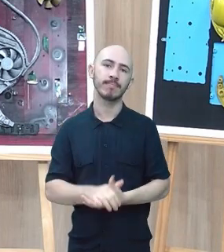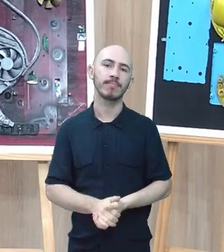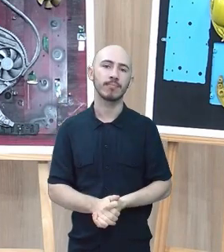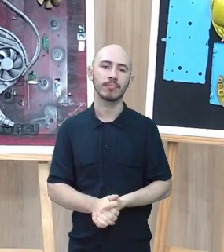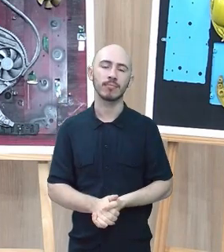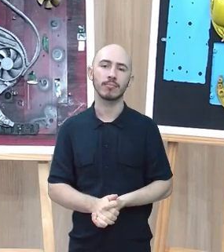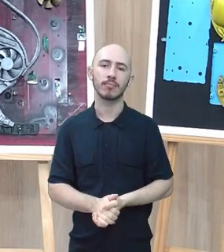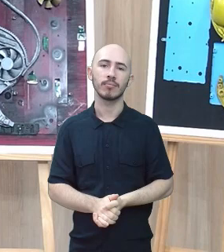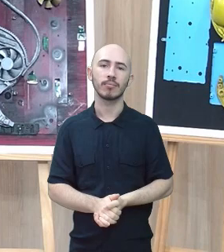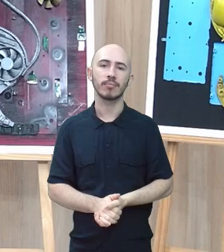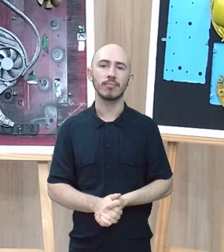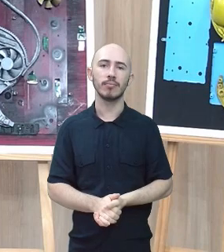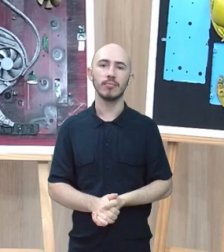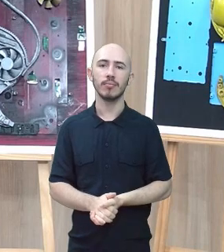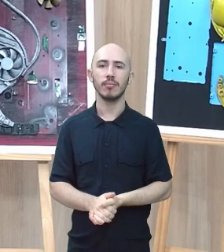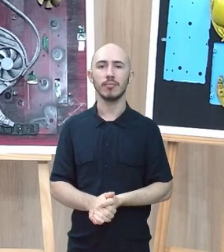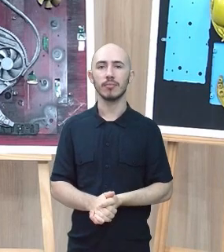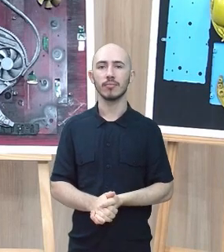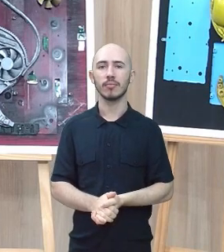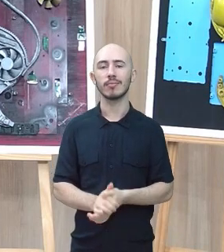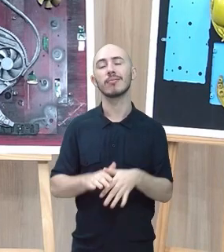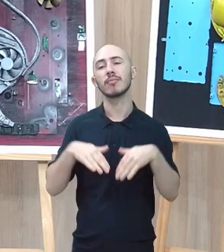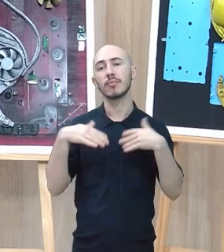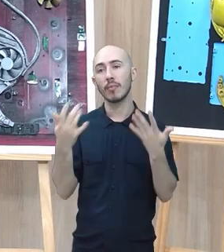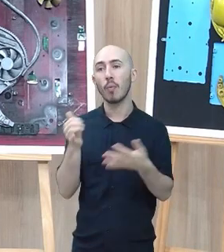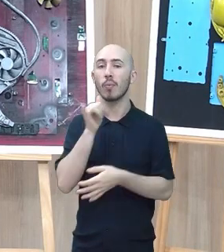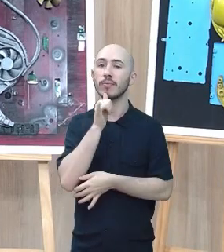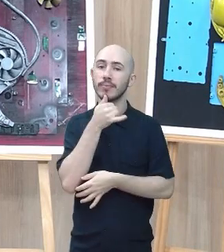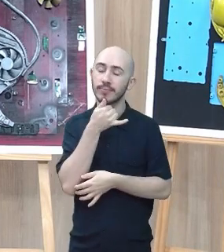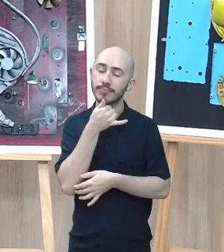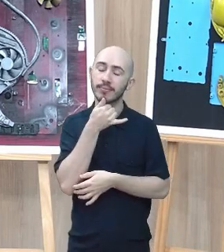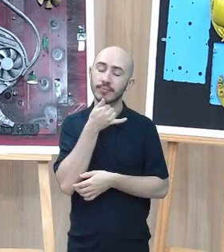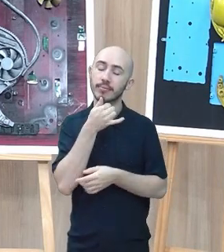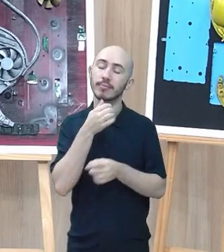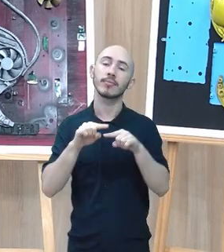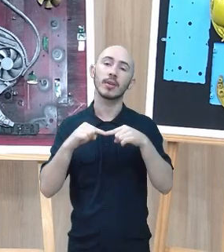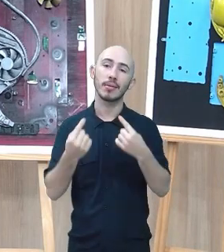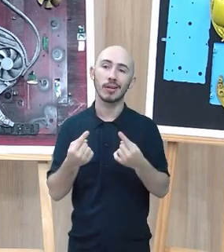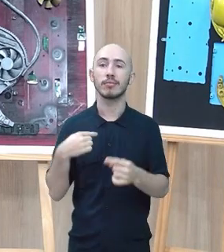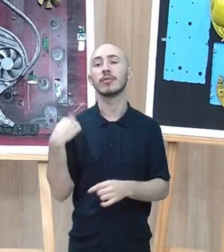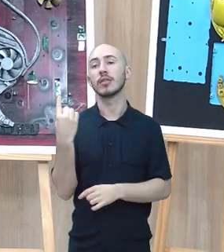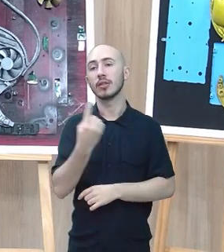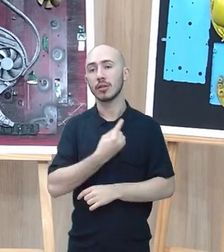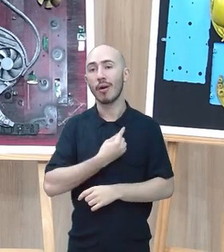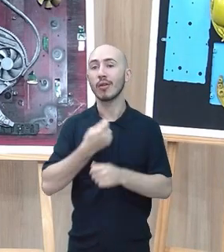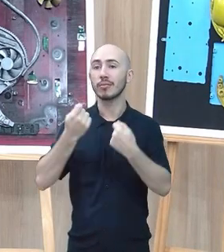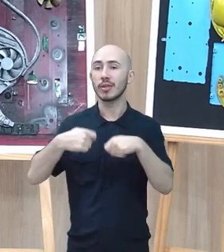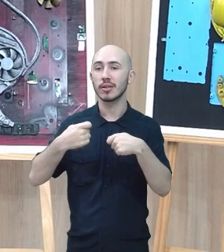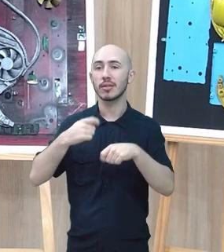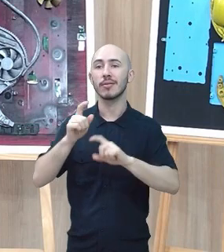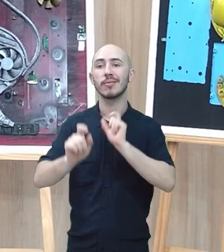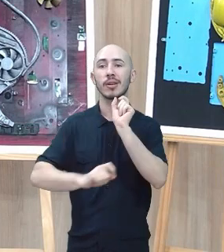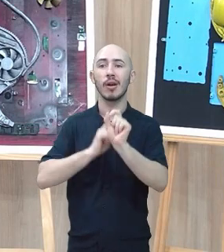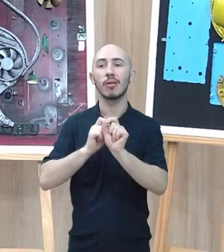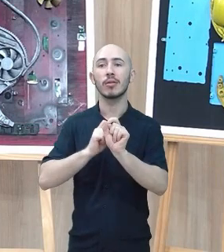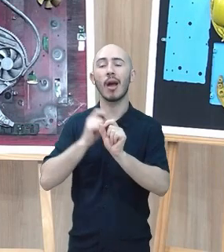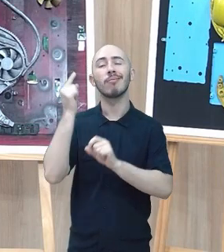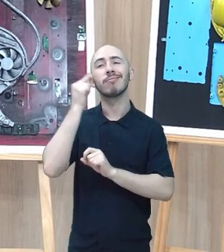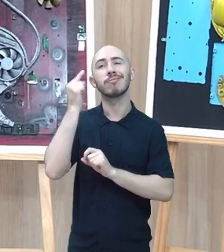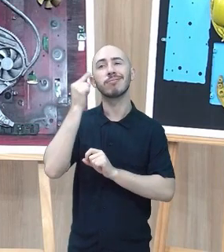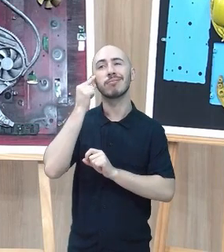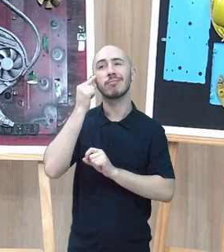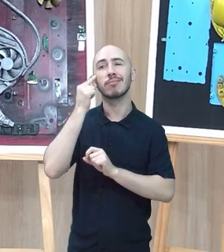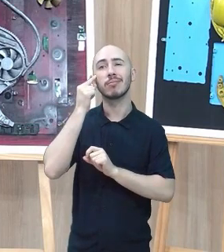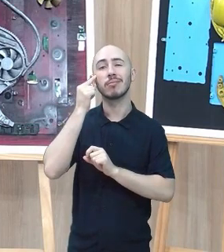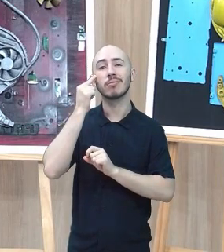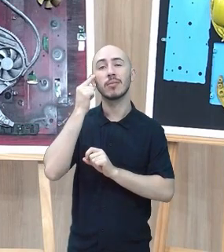de uma forma triste, né, mas vamos pensar o que é que a gente pode